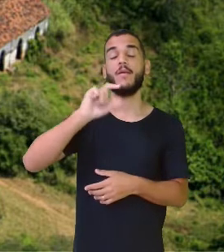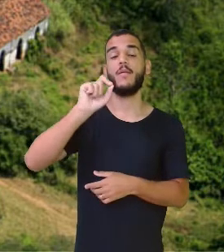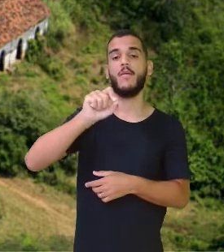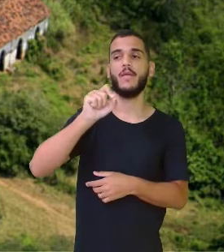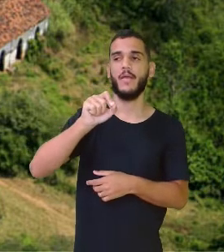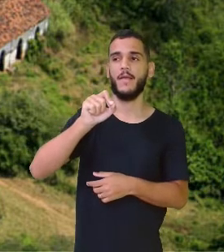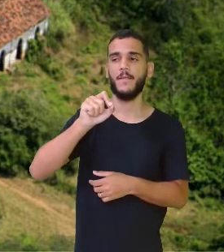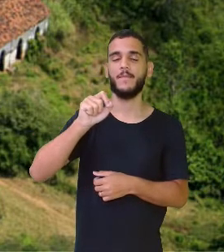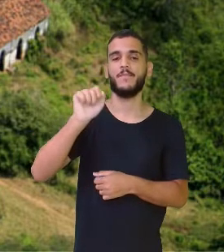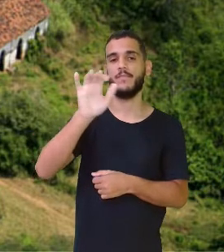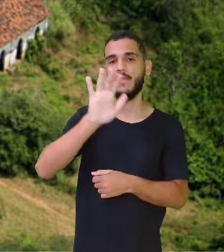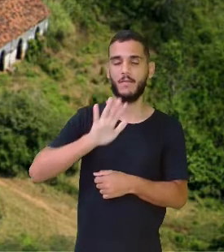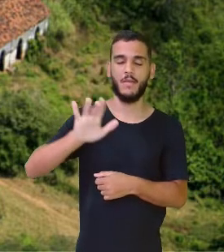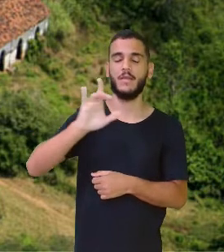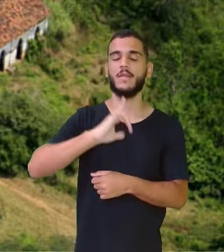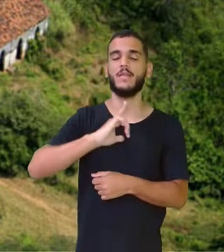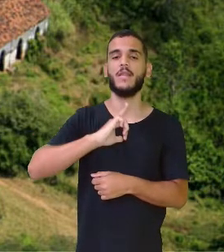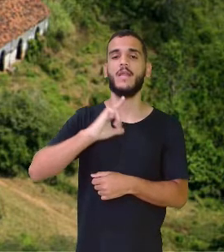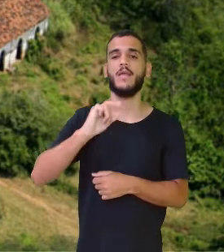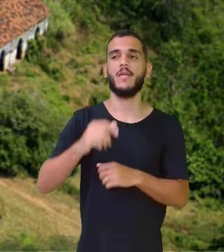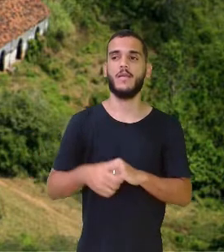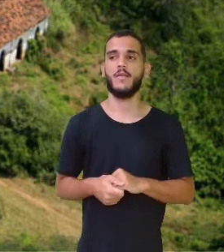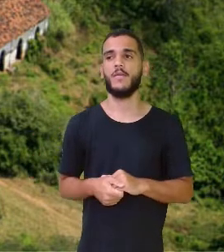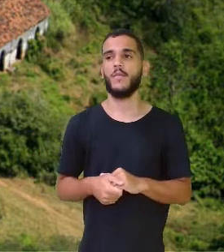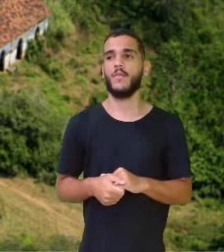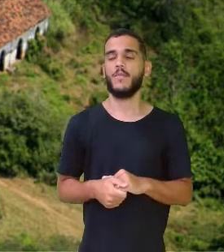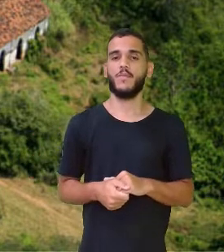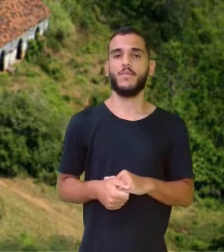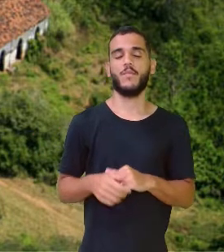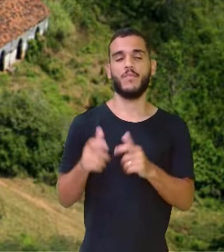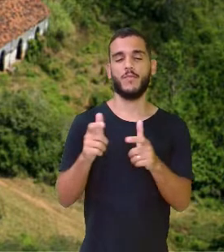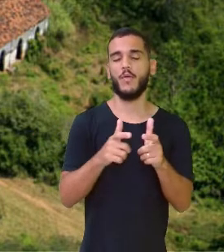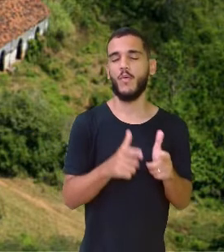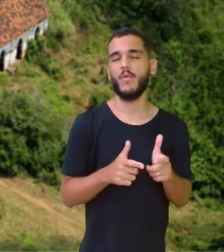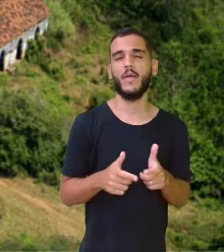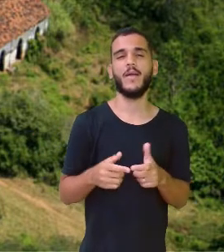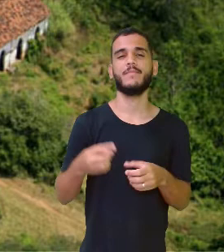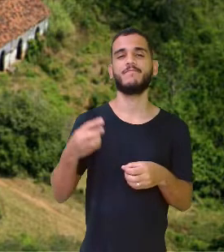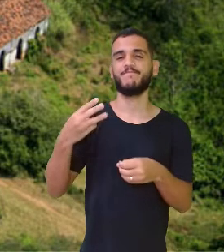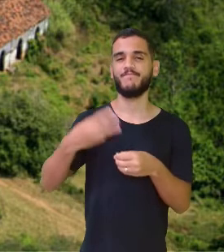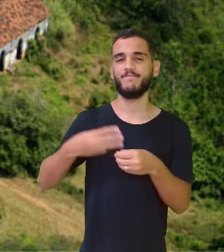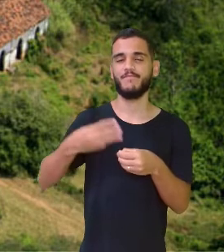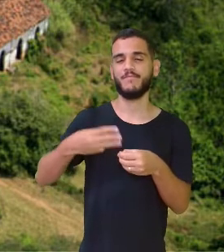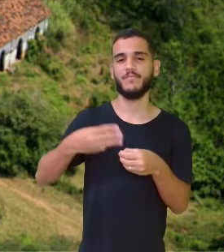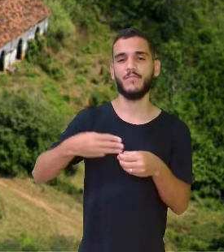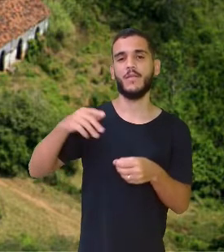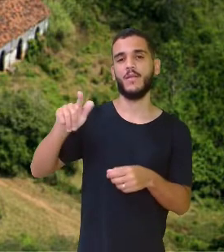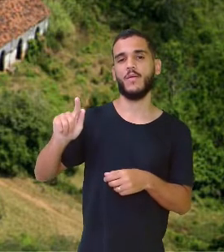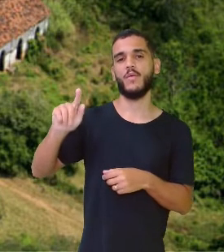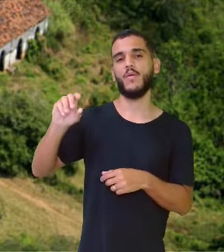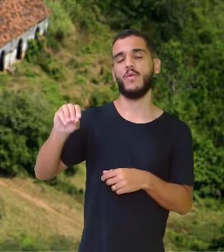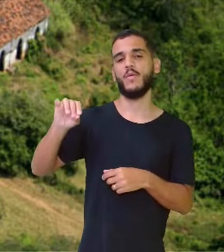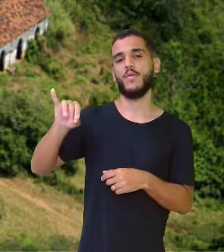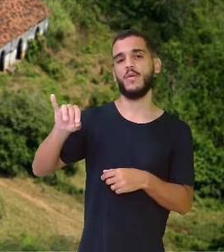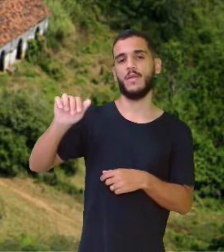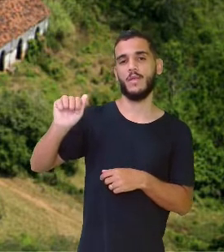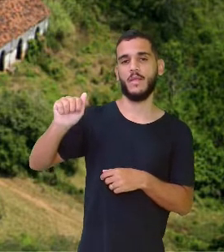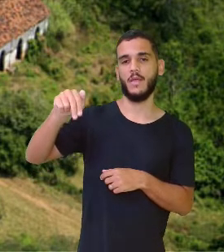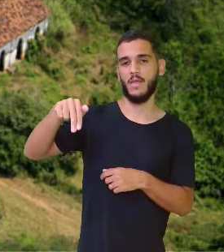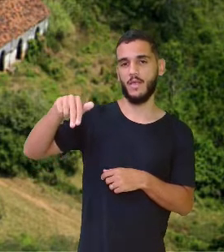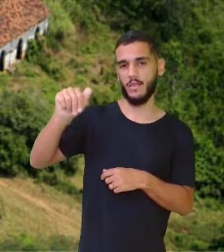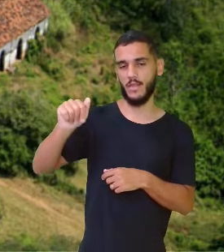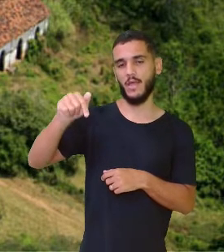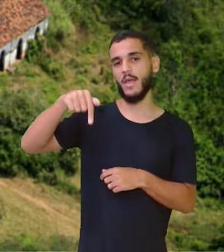lá no território de Goiânia, né? O município de Goiânia, aqui no estado